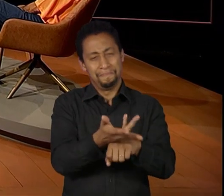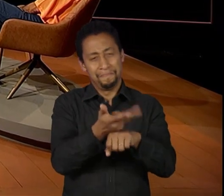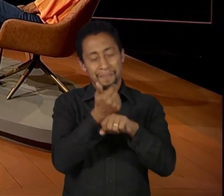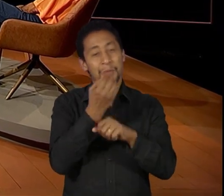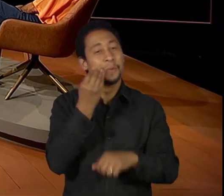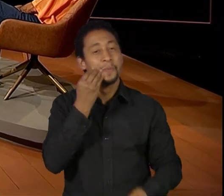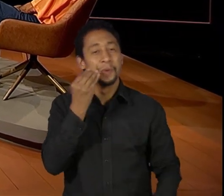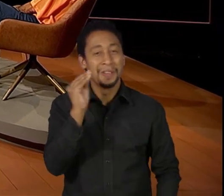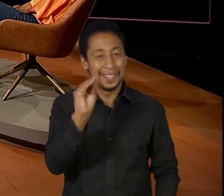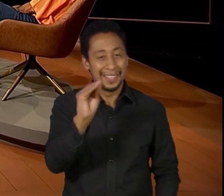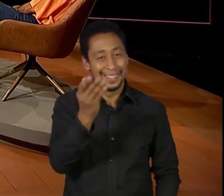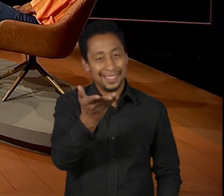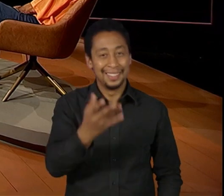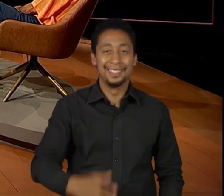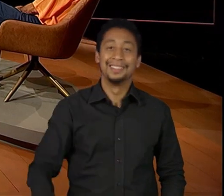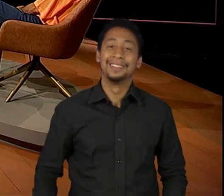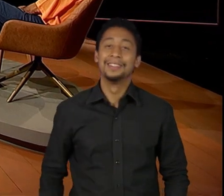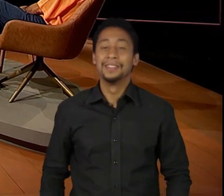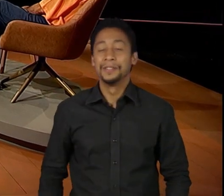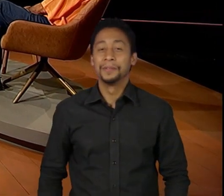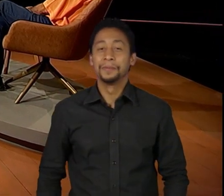beijo.